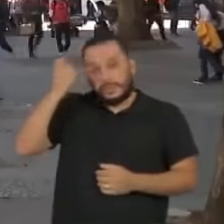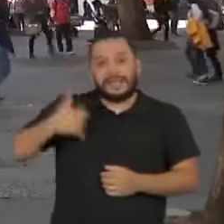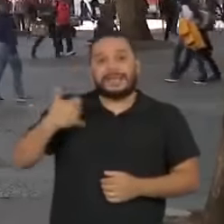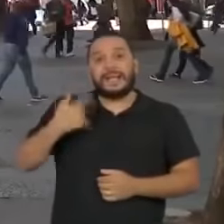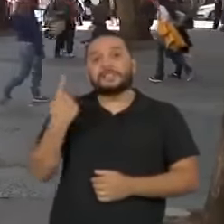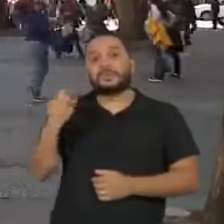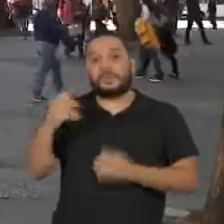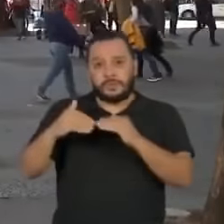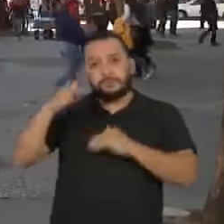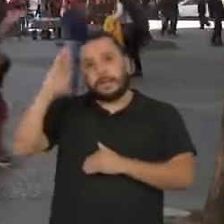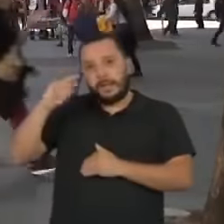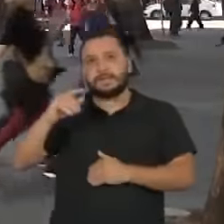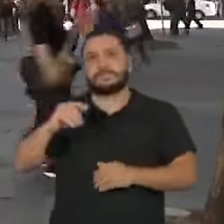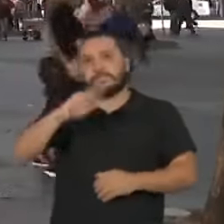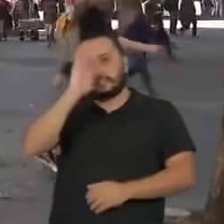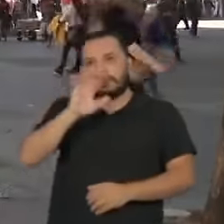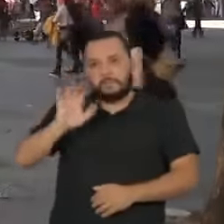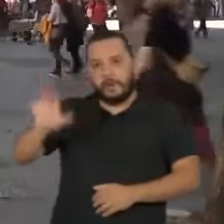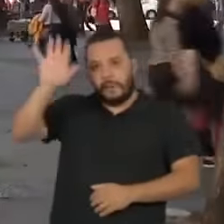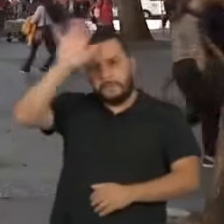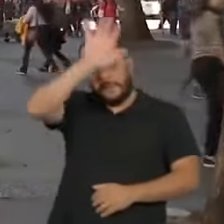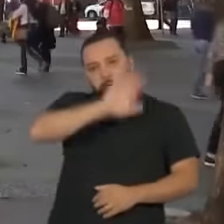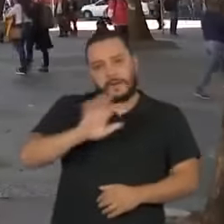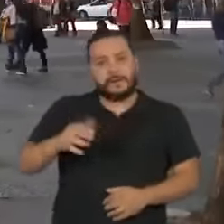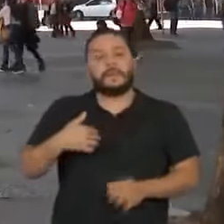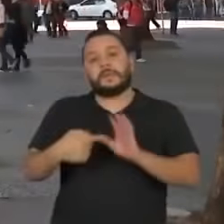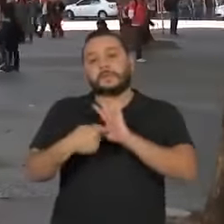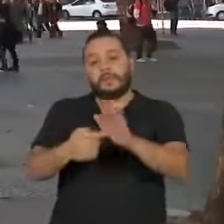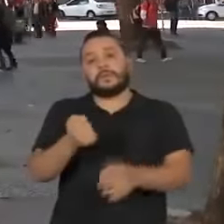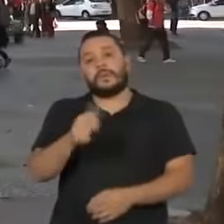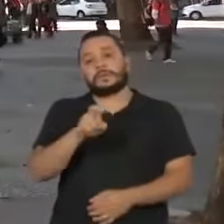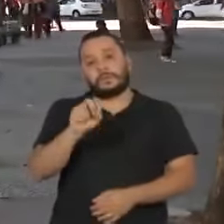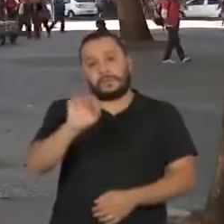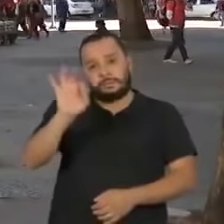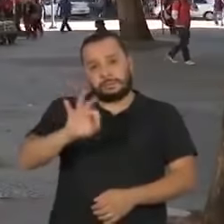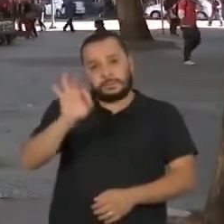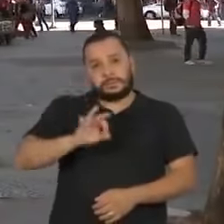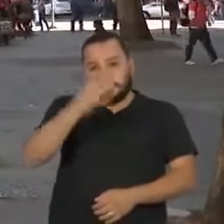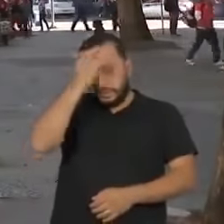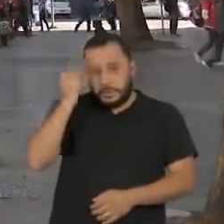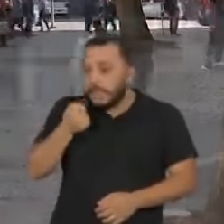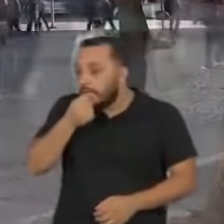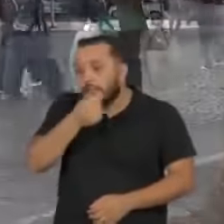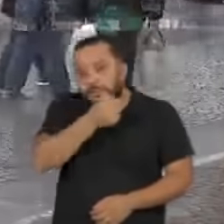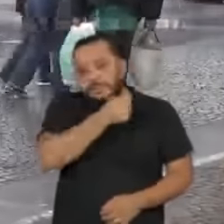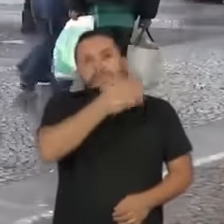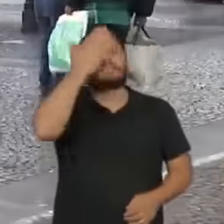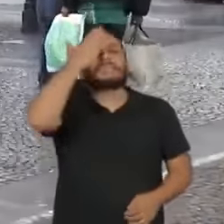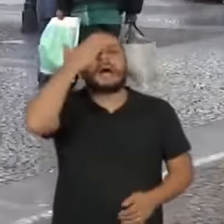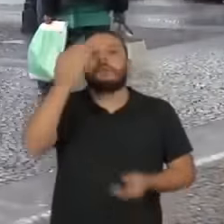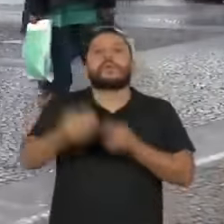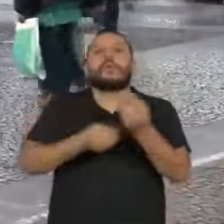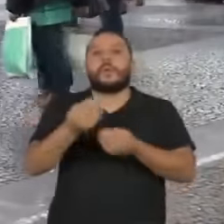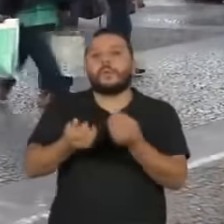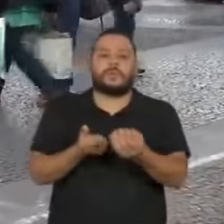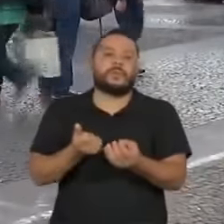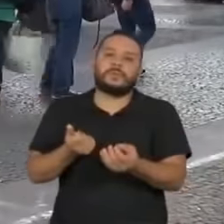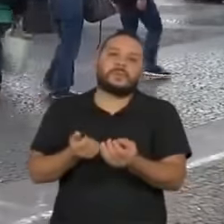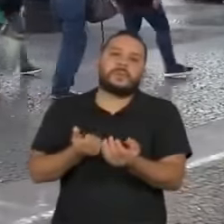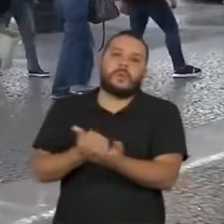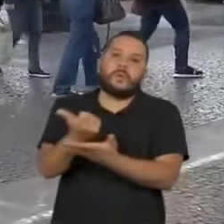em todas as regiões brasileiras aponta que quase a metade dos entrevistados brasileiros sabe como funciona o consumo